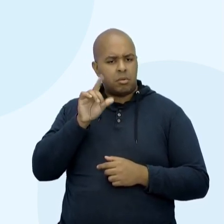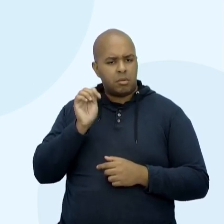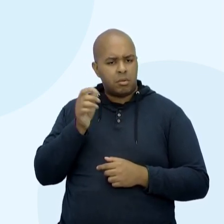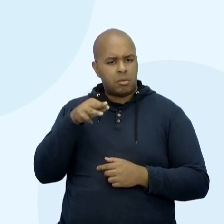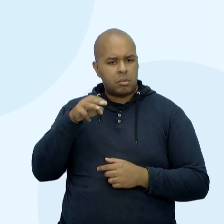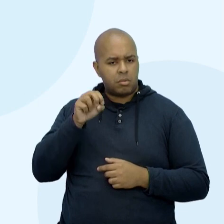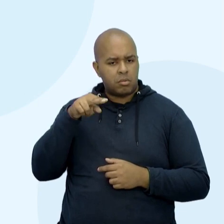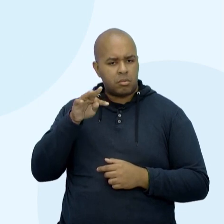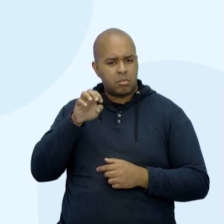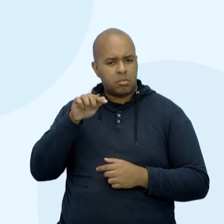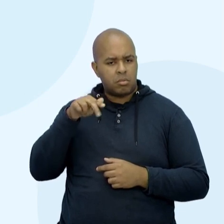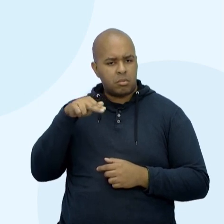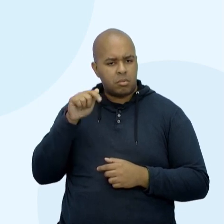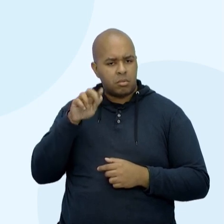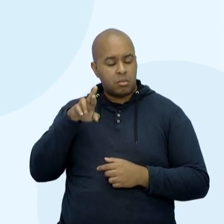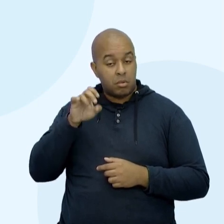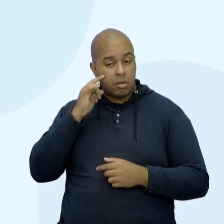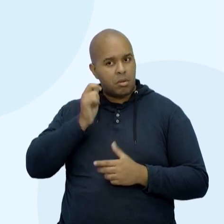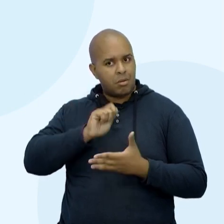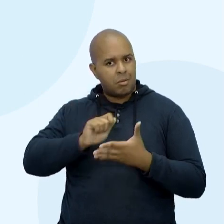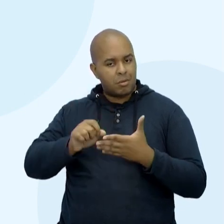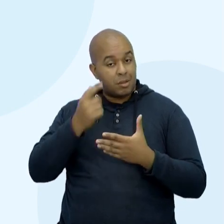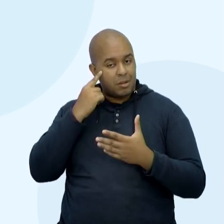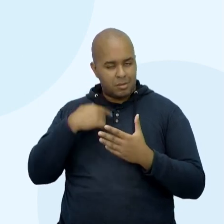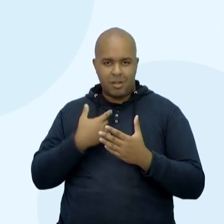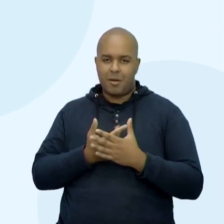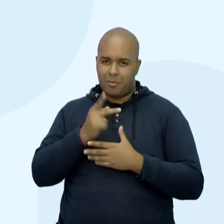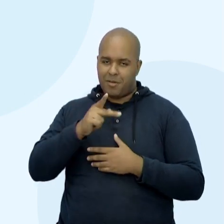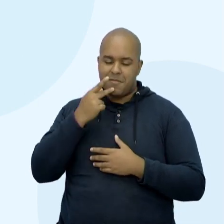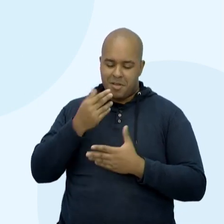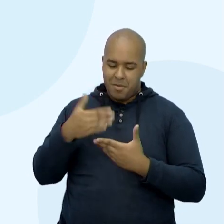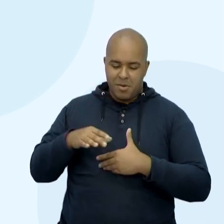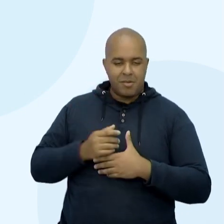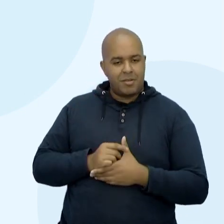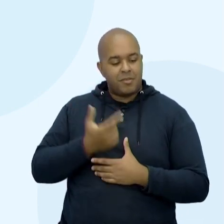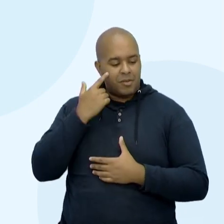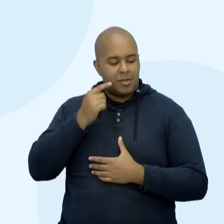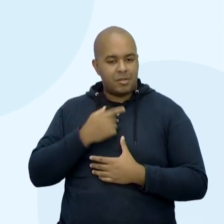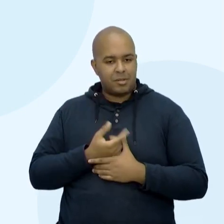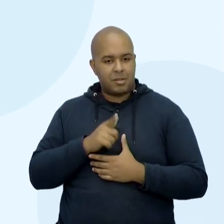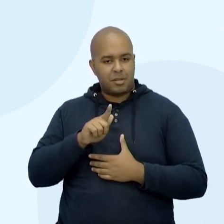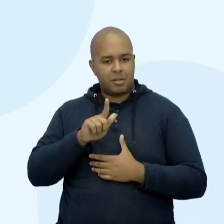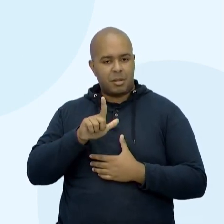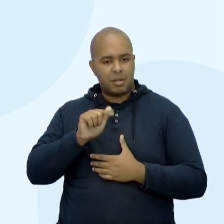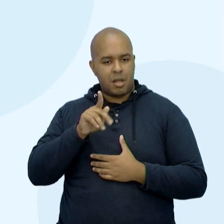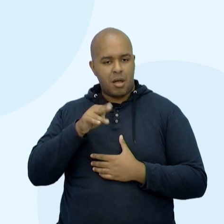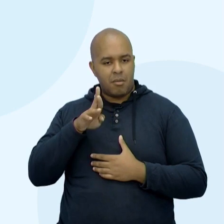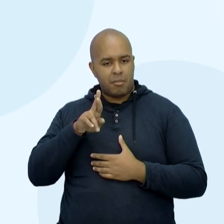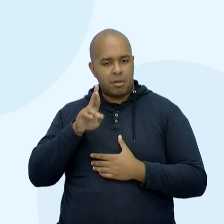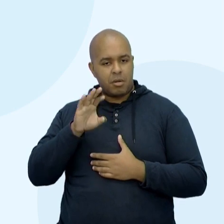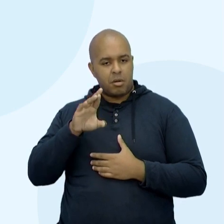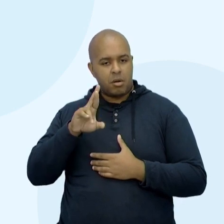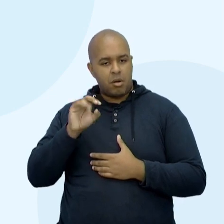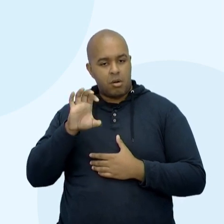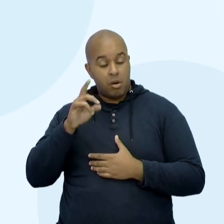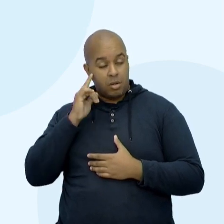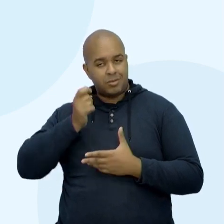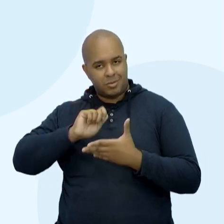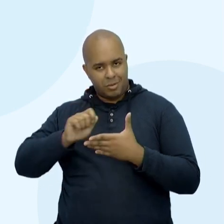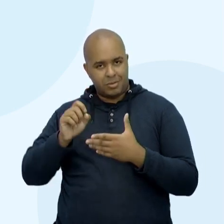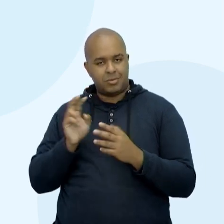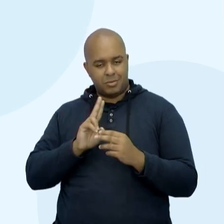fez. Fernanda Montenegro. Anota, vai cair na prova, tá bom? Vai cair na prova. Glauber Rocha.